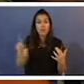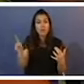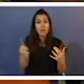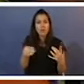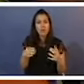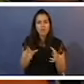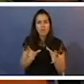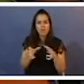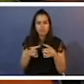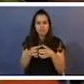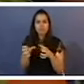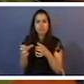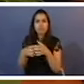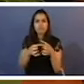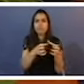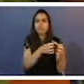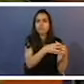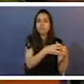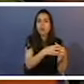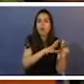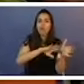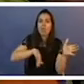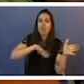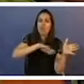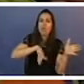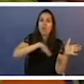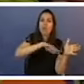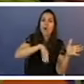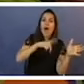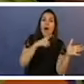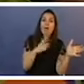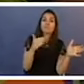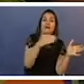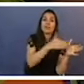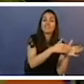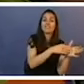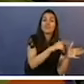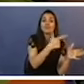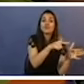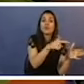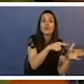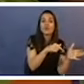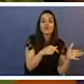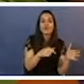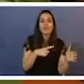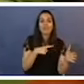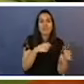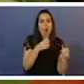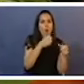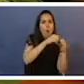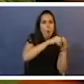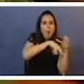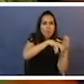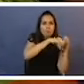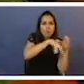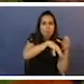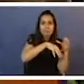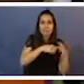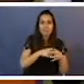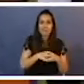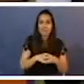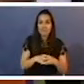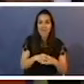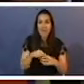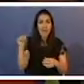cardumes nadando contra a Correnteza dos rios para se reproduzir essa migração que que é